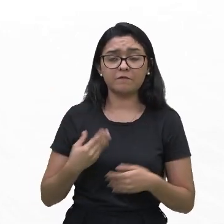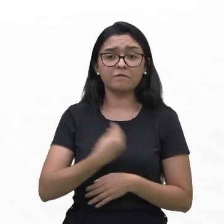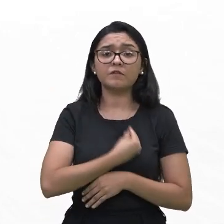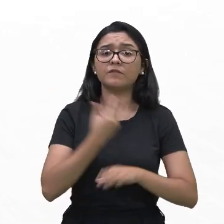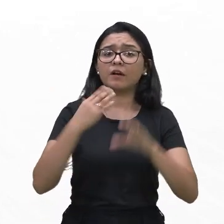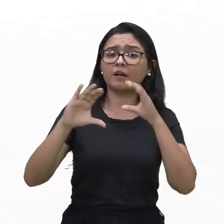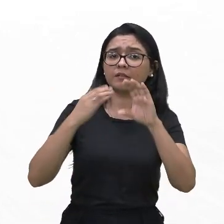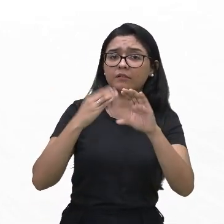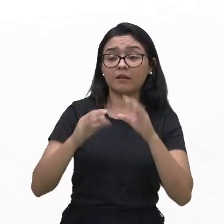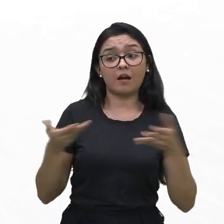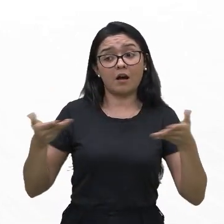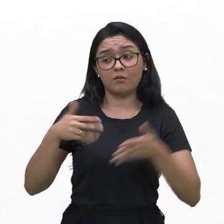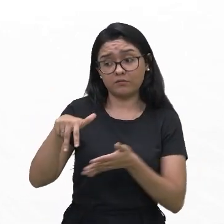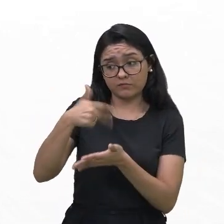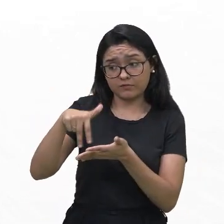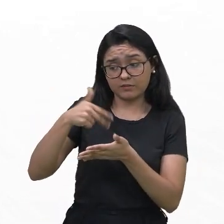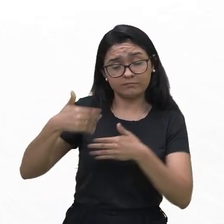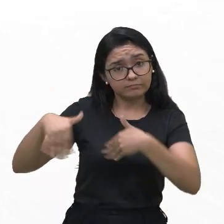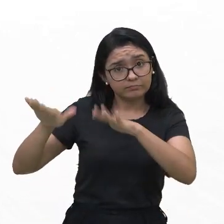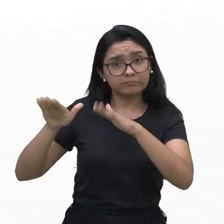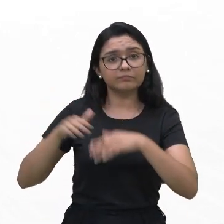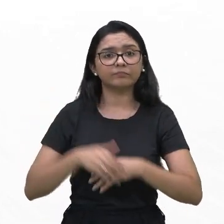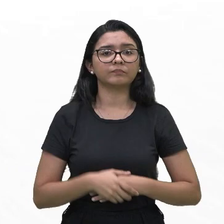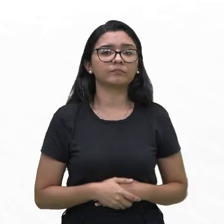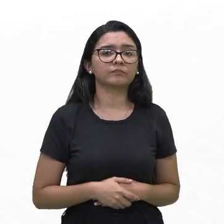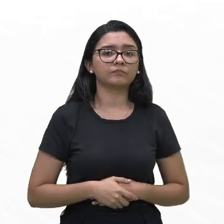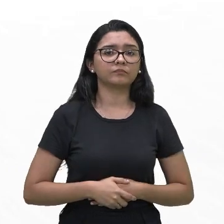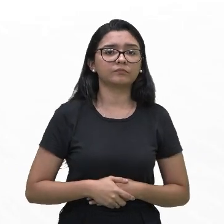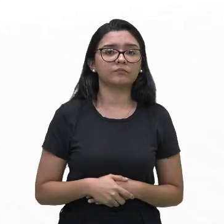cantar? Dance agora!